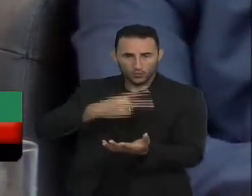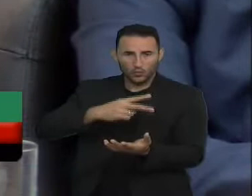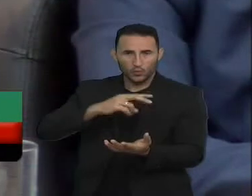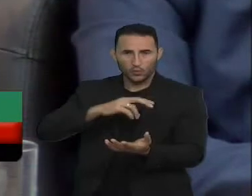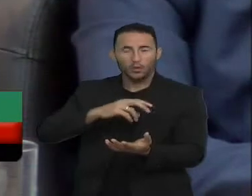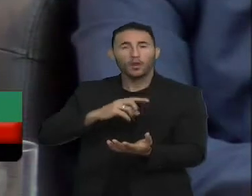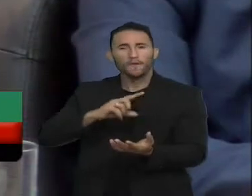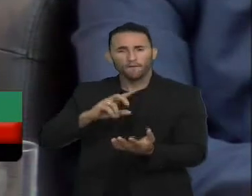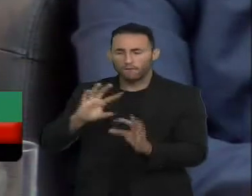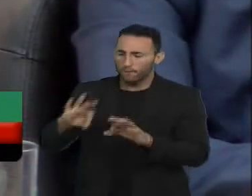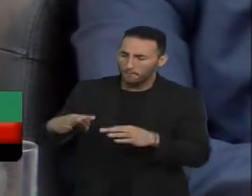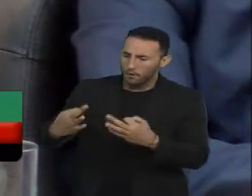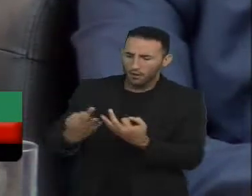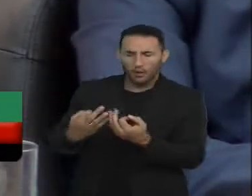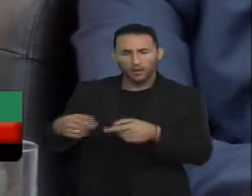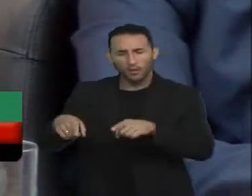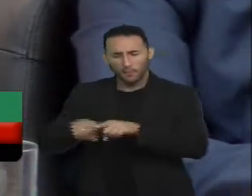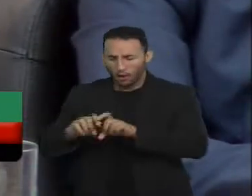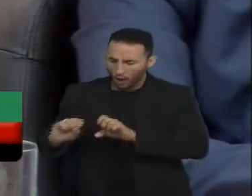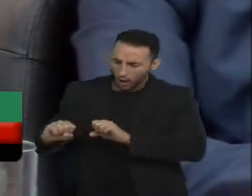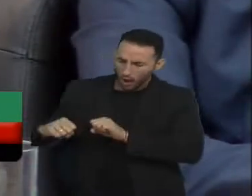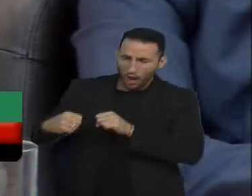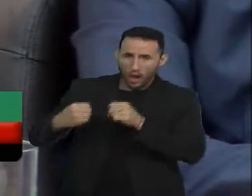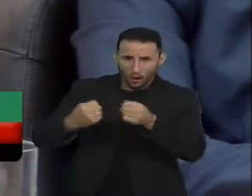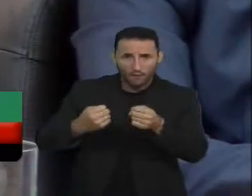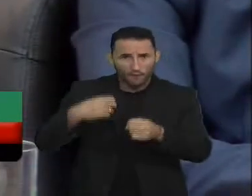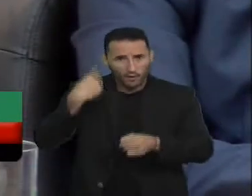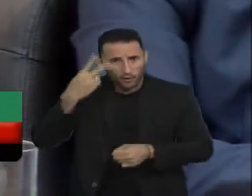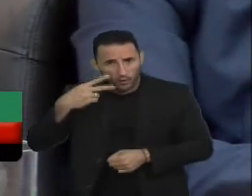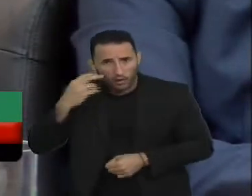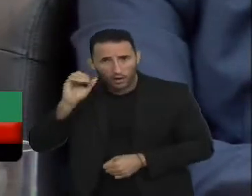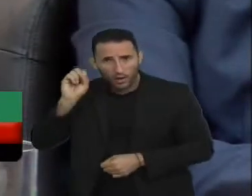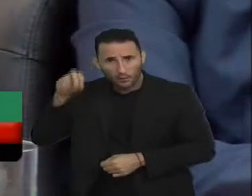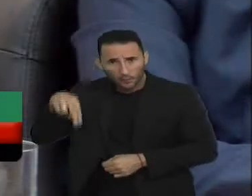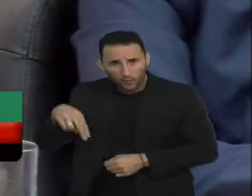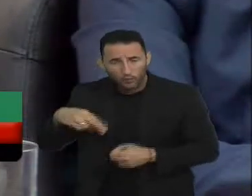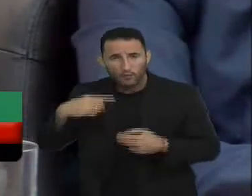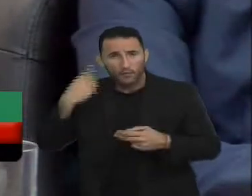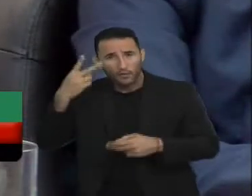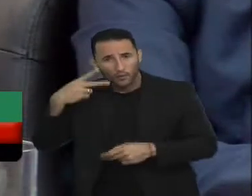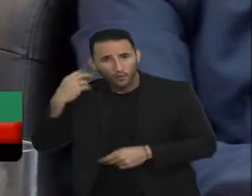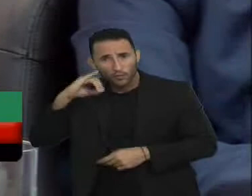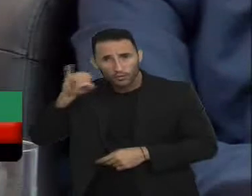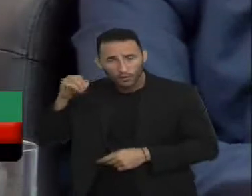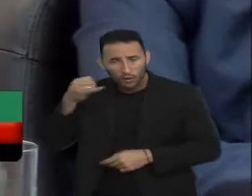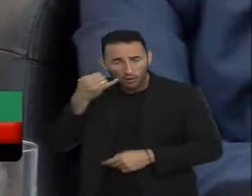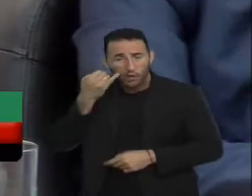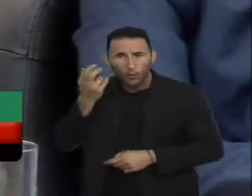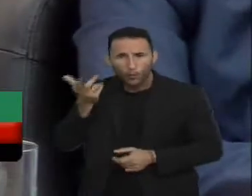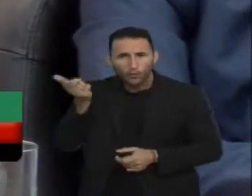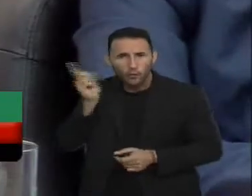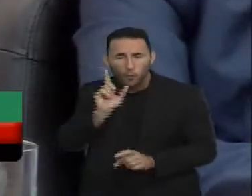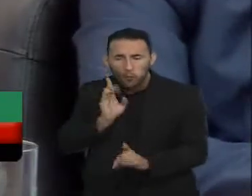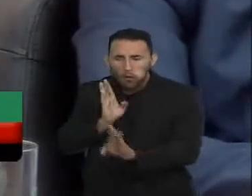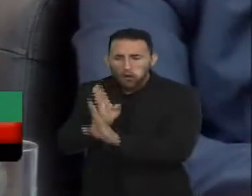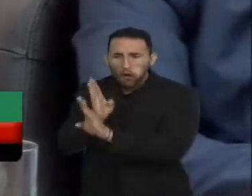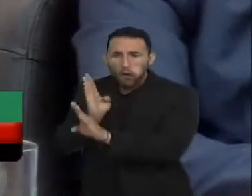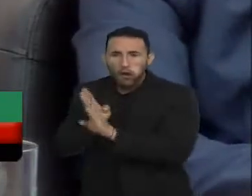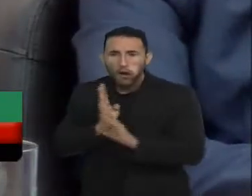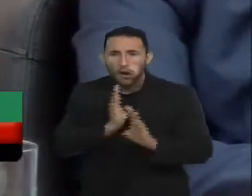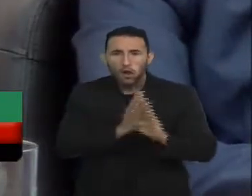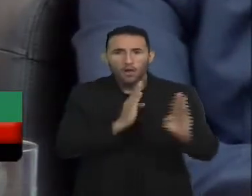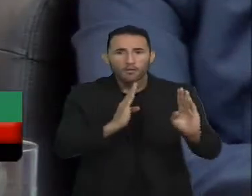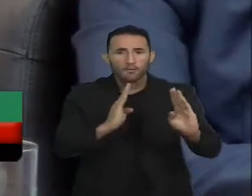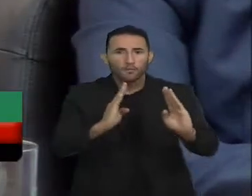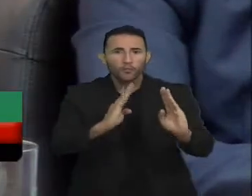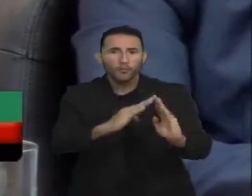empenhou, vereador Emerson, vereadora Juliana, e conseguiu localizar. Ele morava